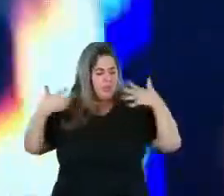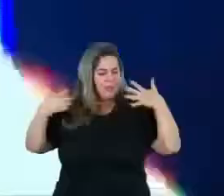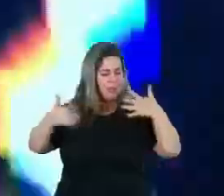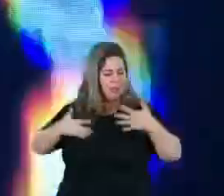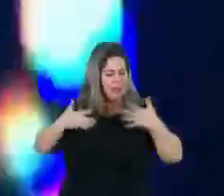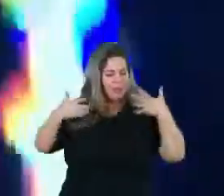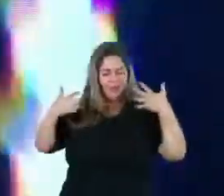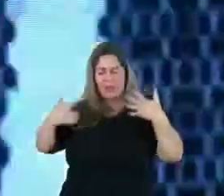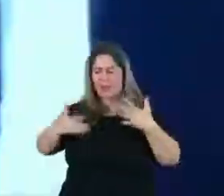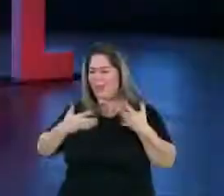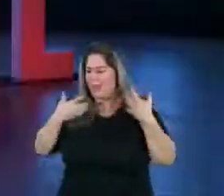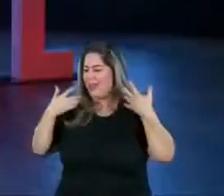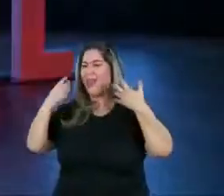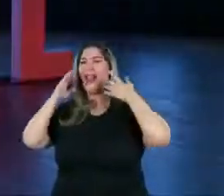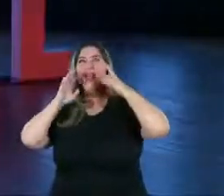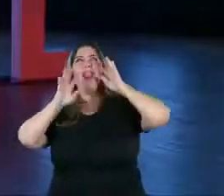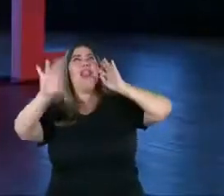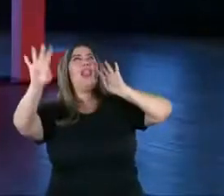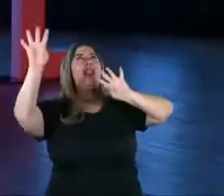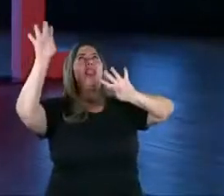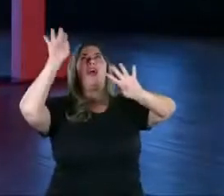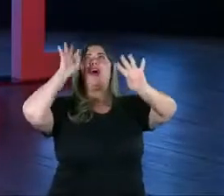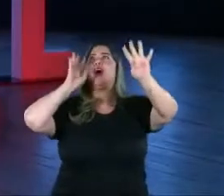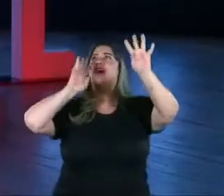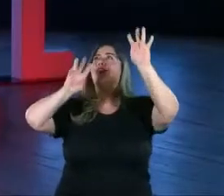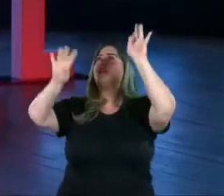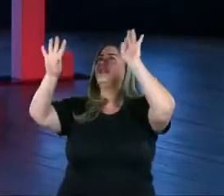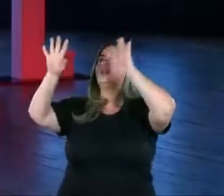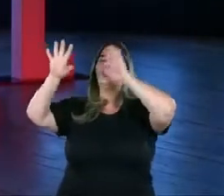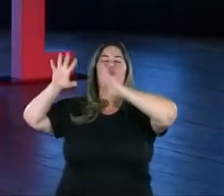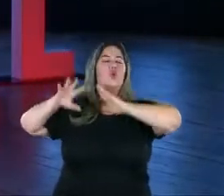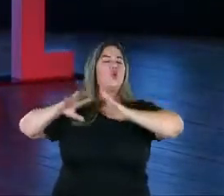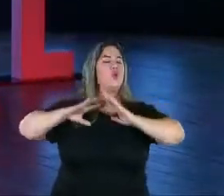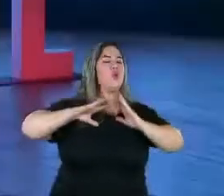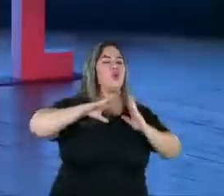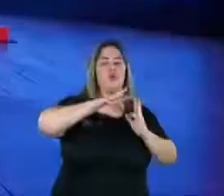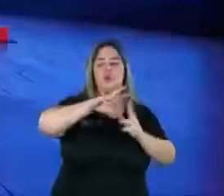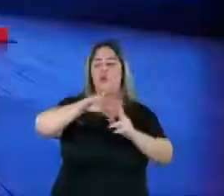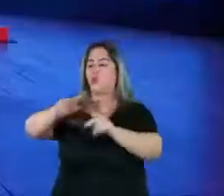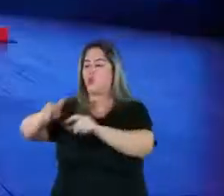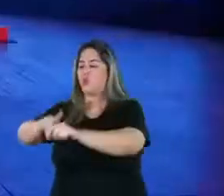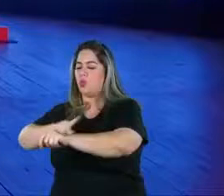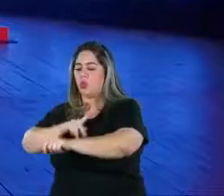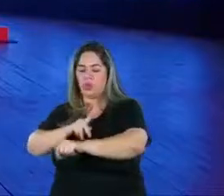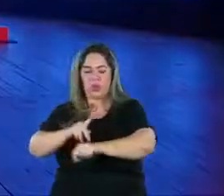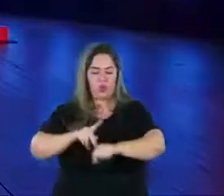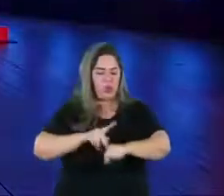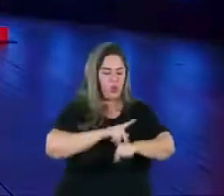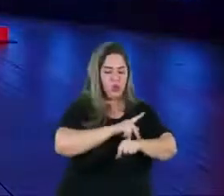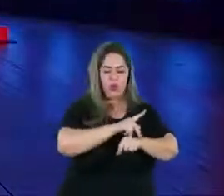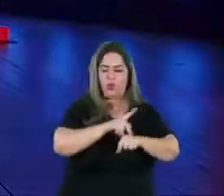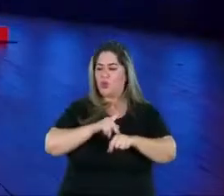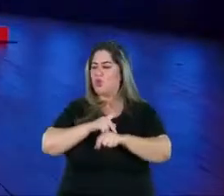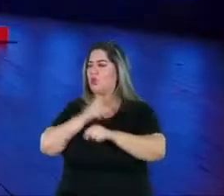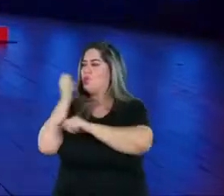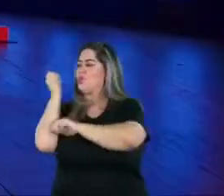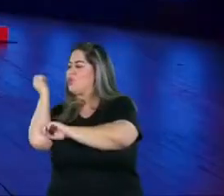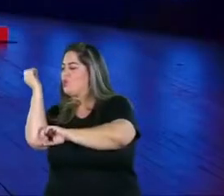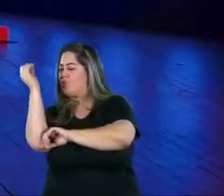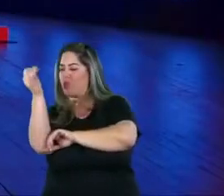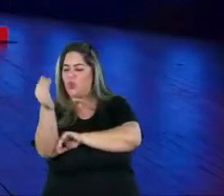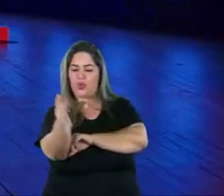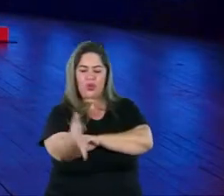de imaginação. Um grande boi está na minha nação, está na minha matraca, minha maioba, minha